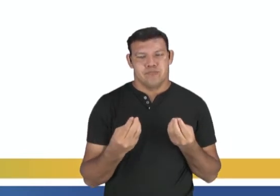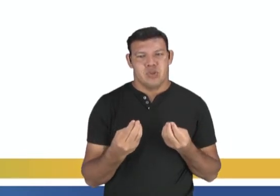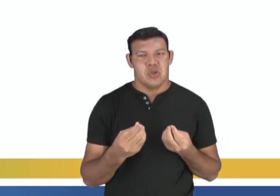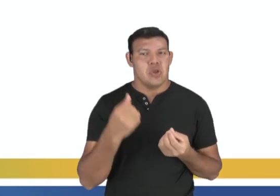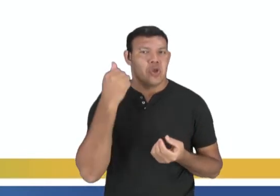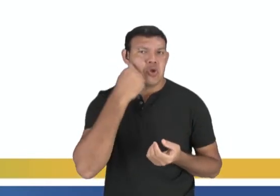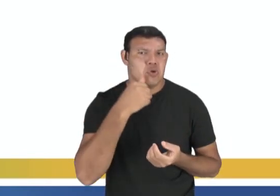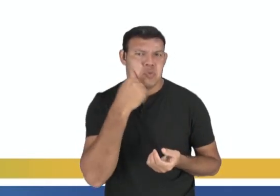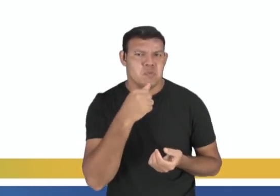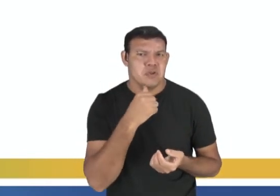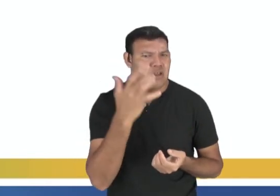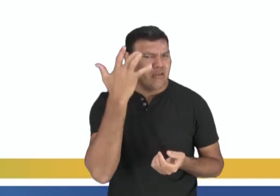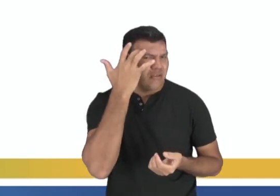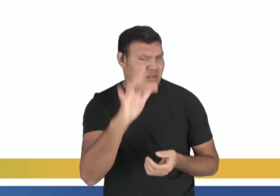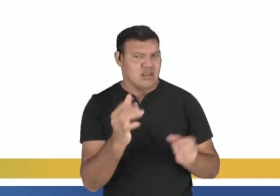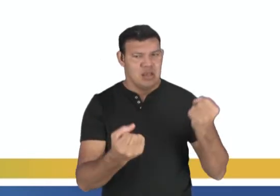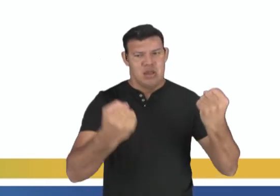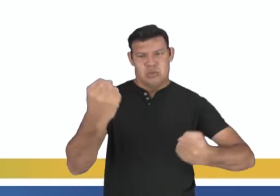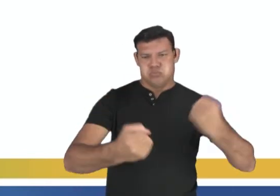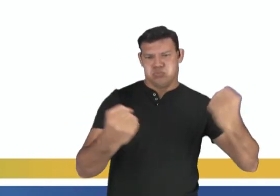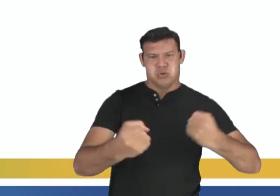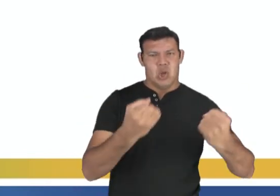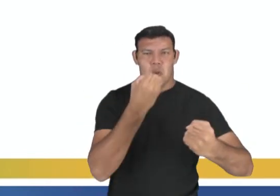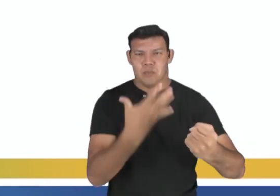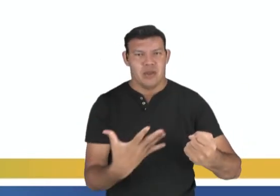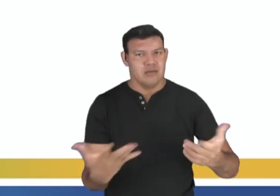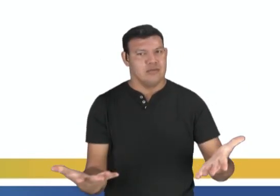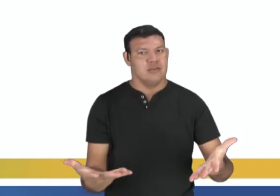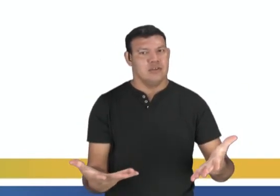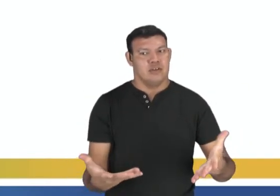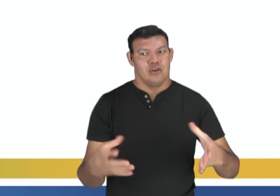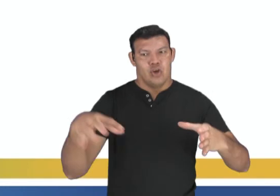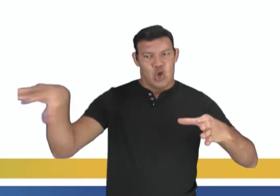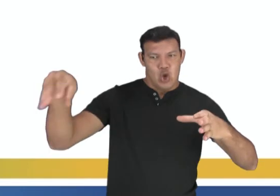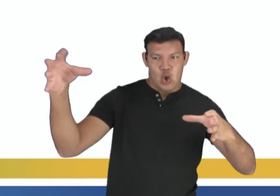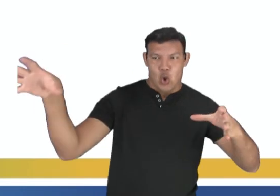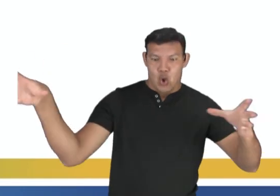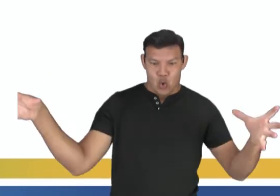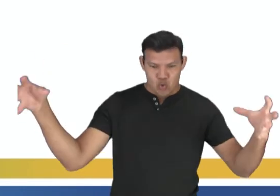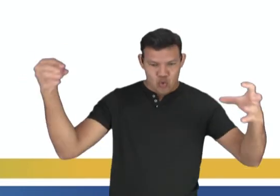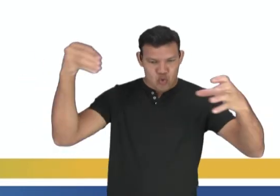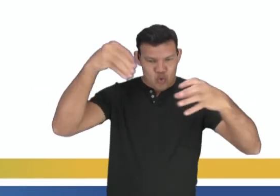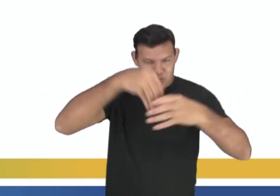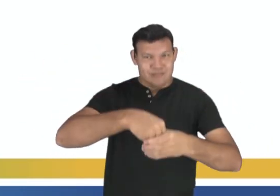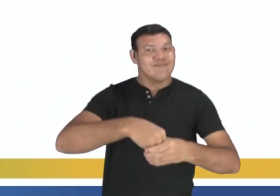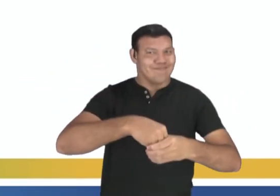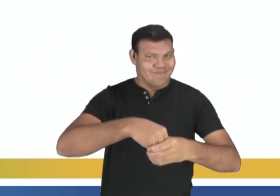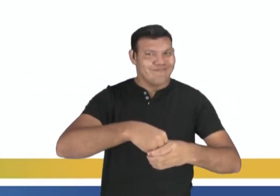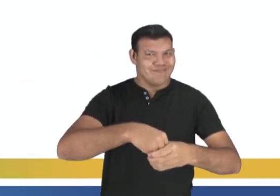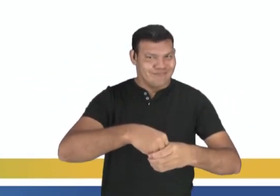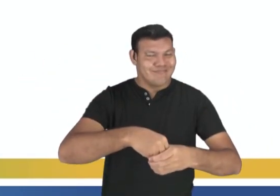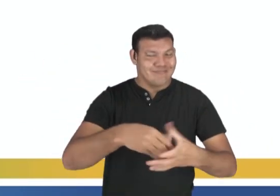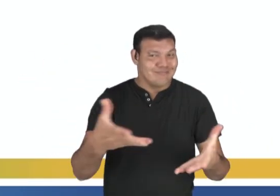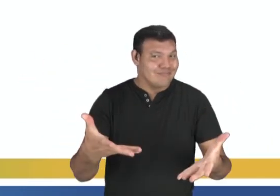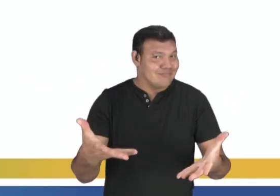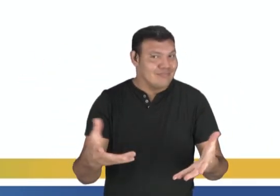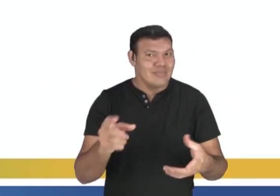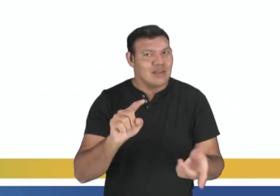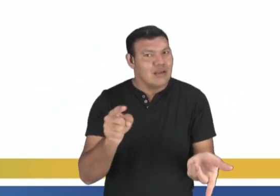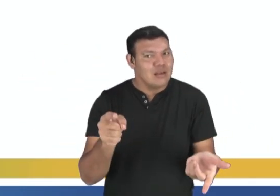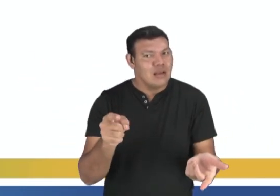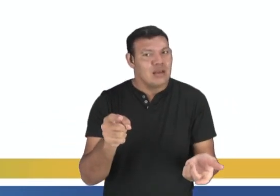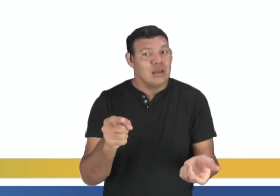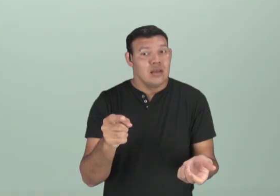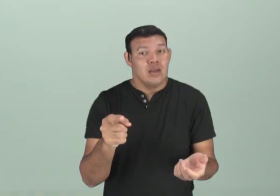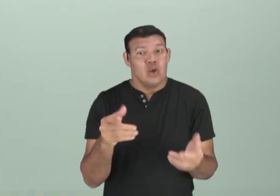nenhuma mulher sabe dirigir direito, você está colocando todas as mulheres do universo dentro dessa caixinha. Então, você